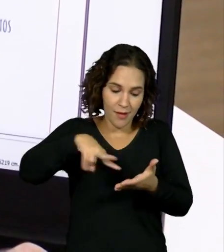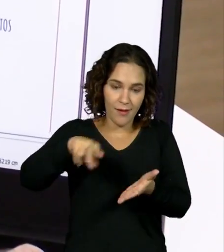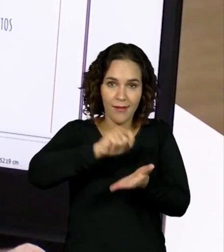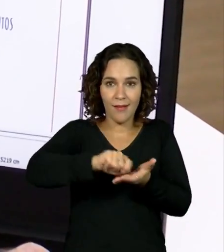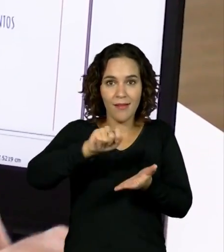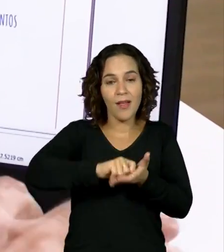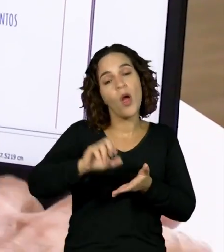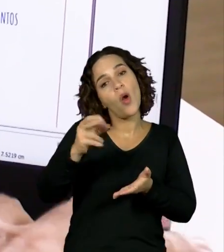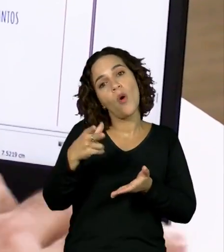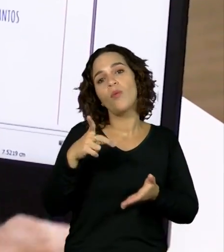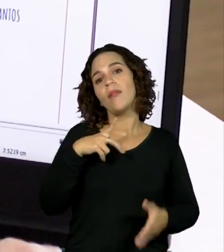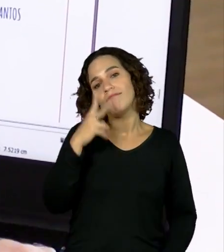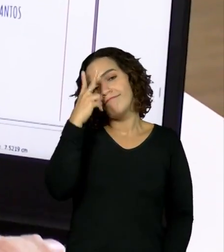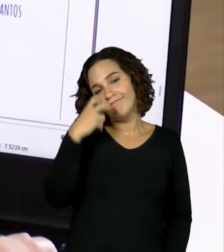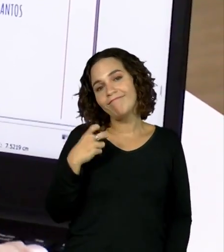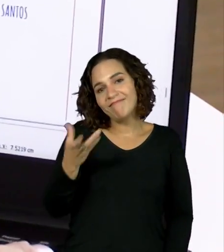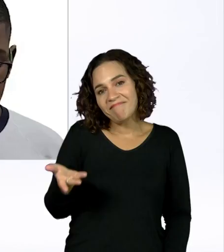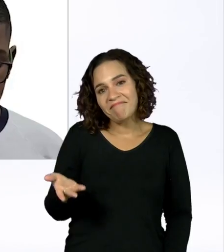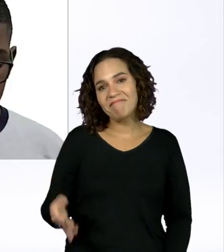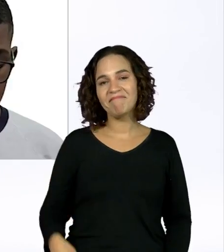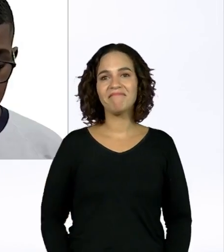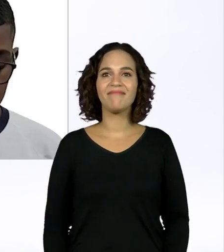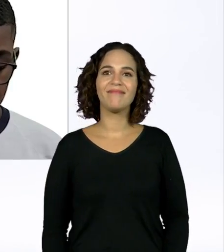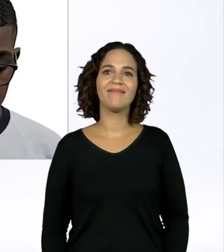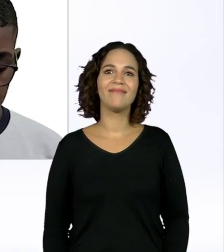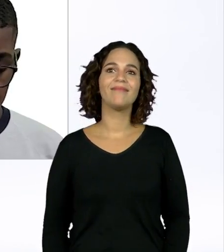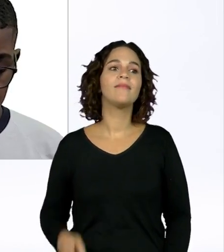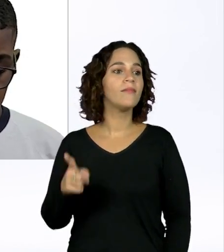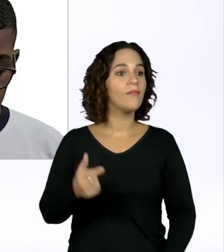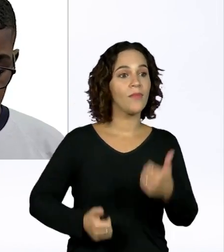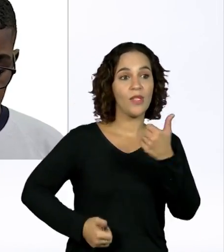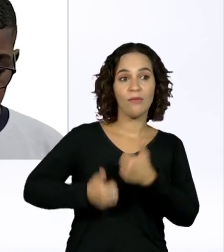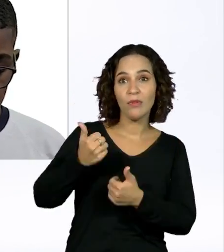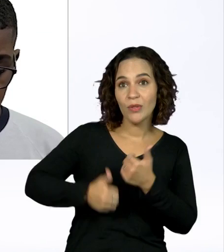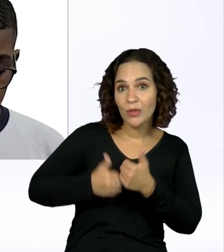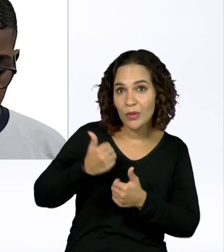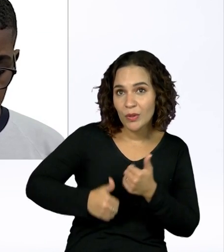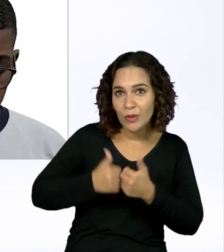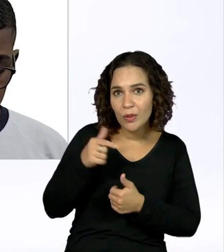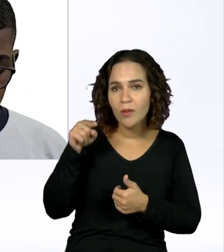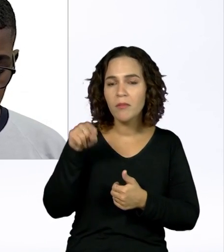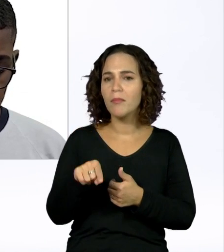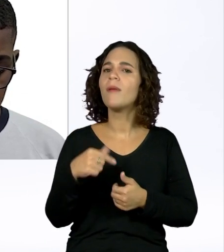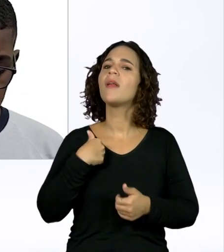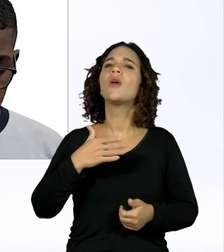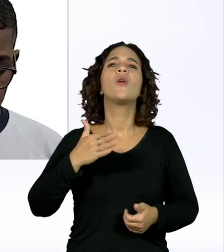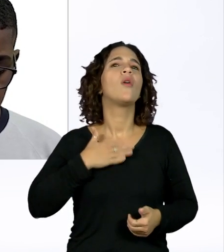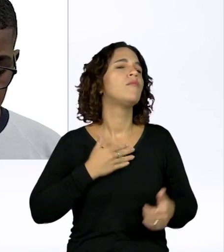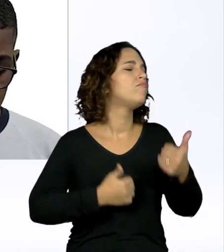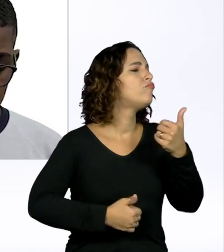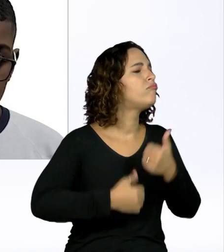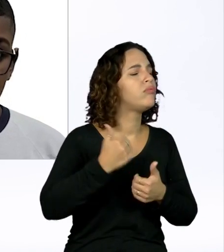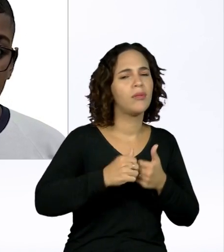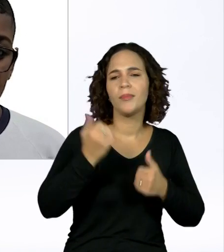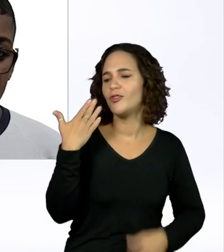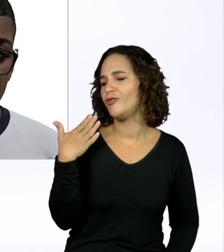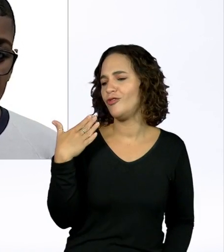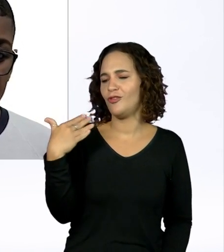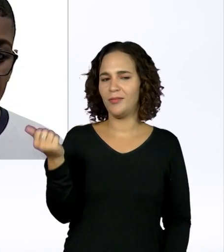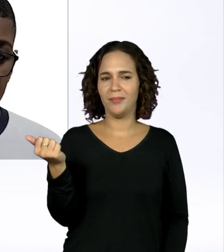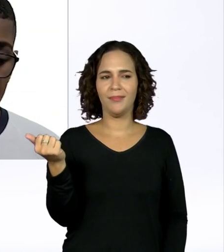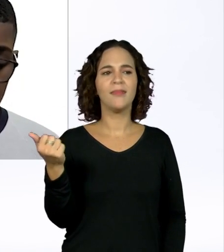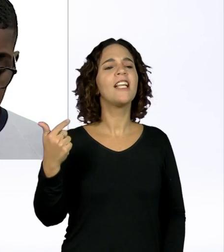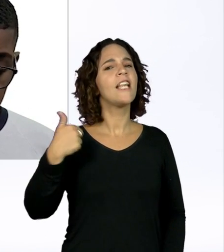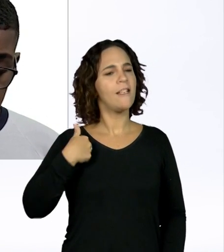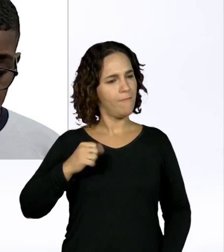ou com deficiência visual. Jogador de futebol. Eu posso jogar em qualquer clube, é só me chamar. Eu darei o